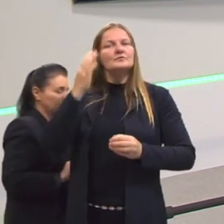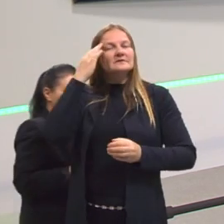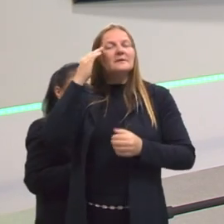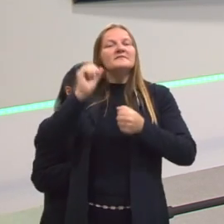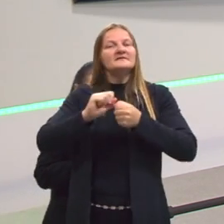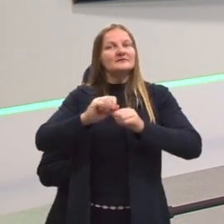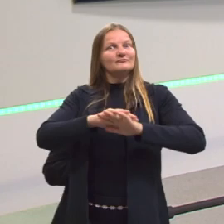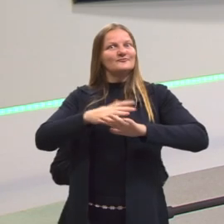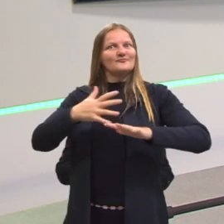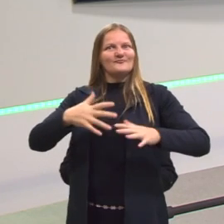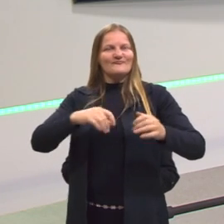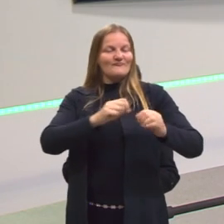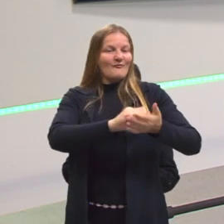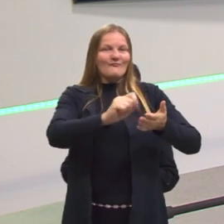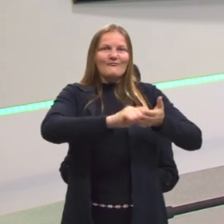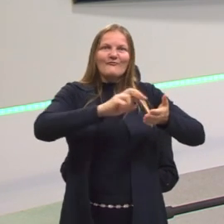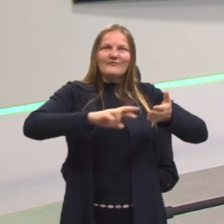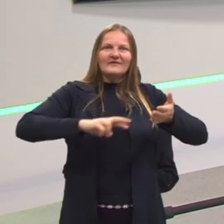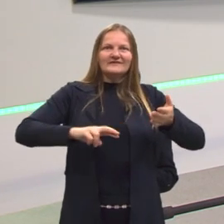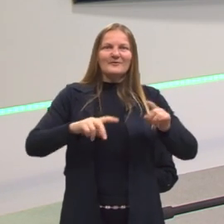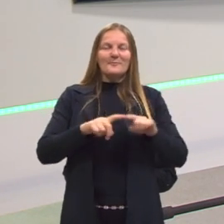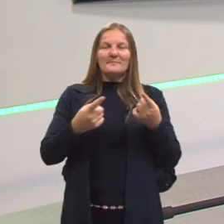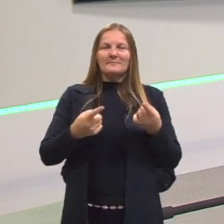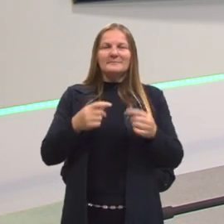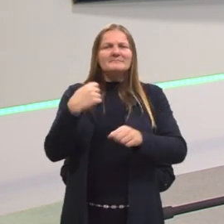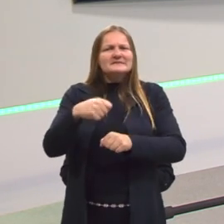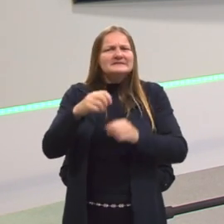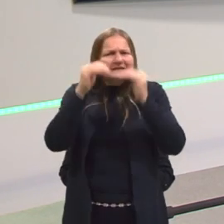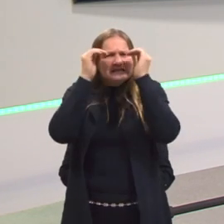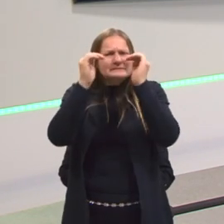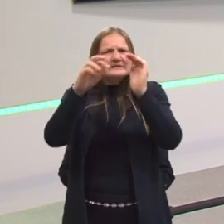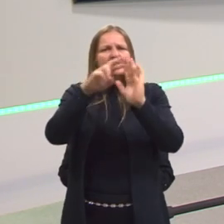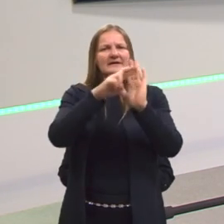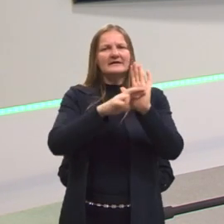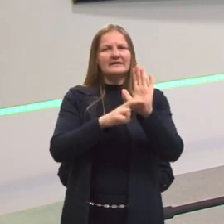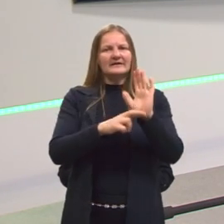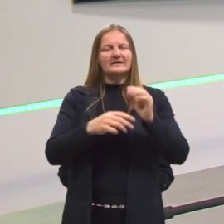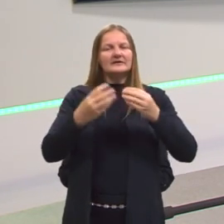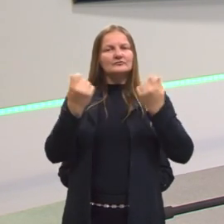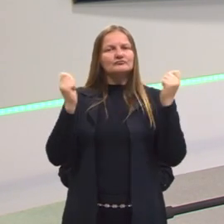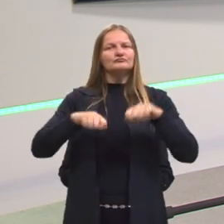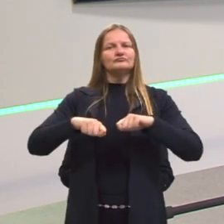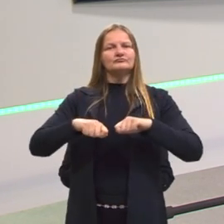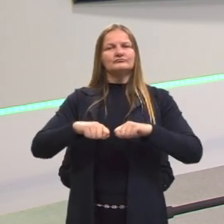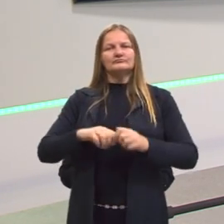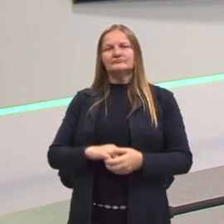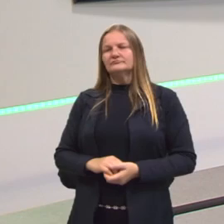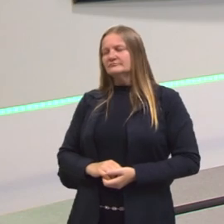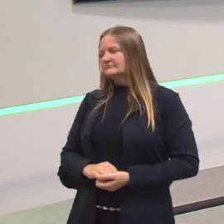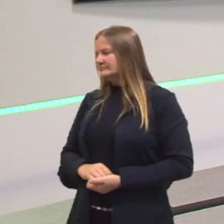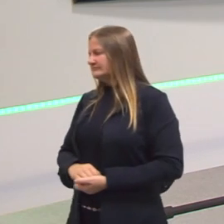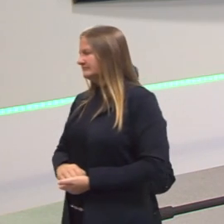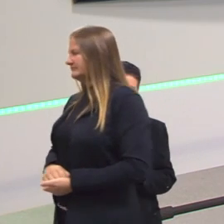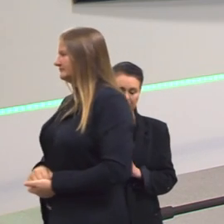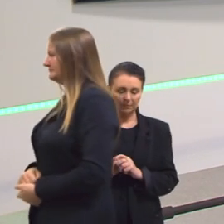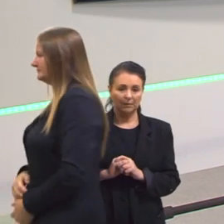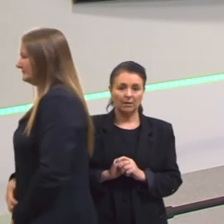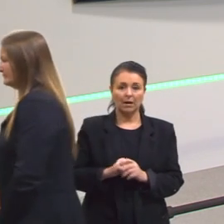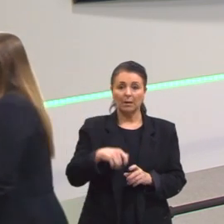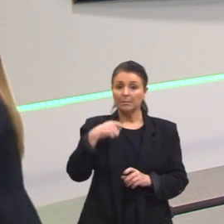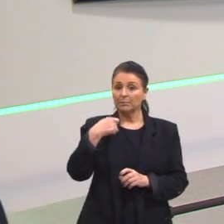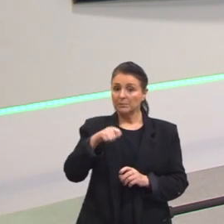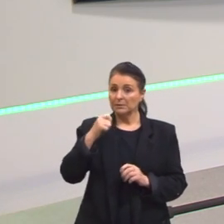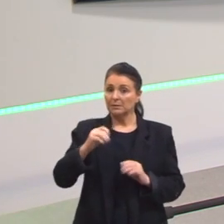brilhantemente mas eu preciso respeitar essa Norma padrão da língua E aí